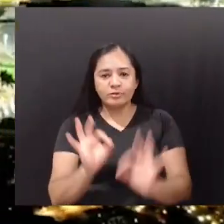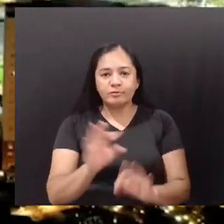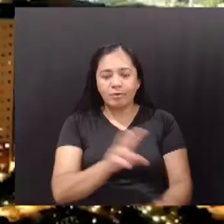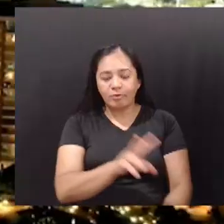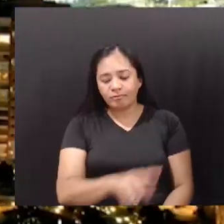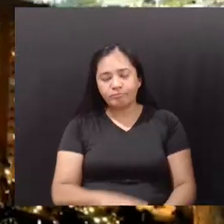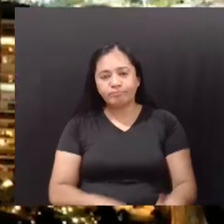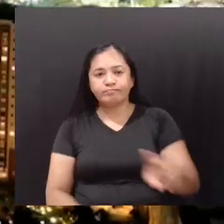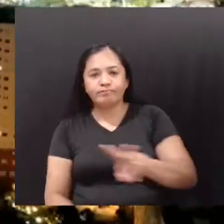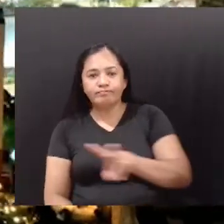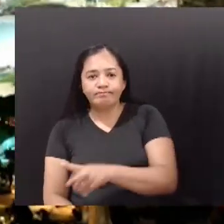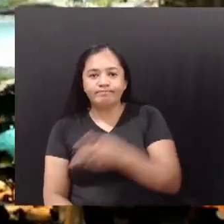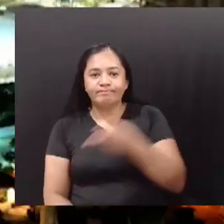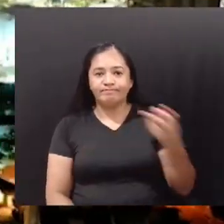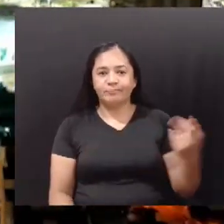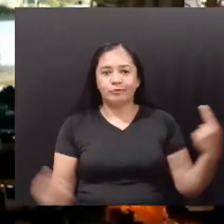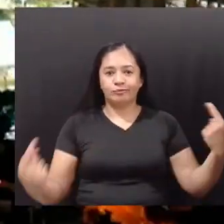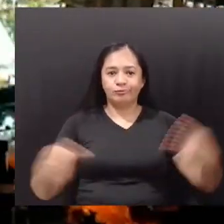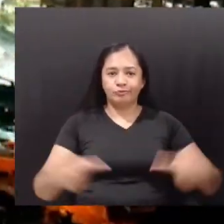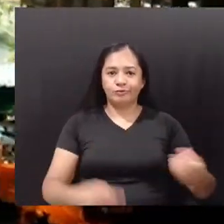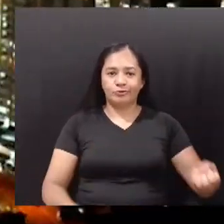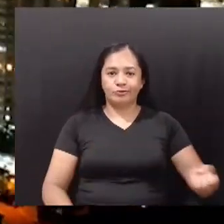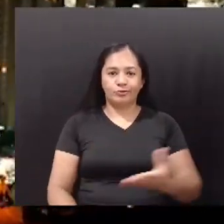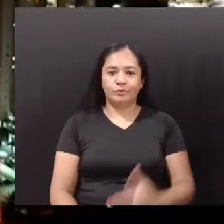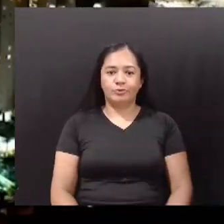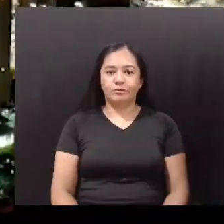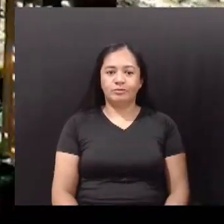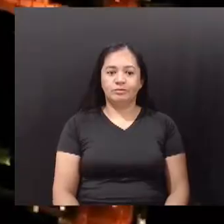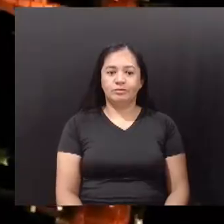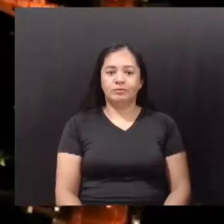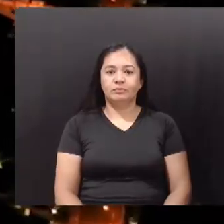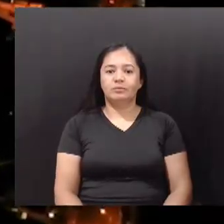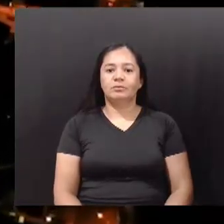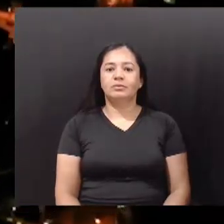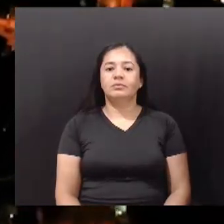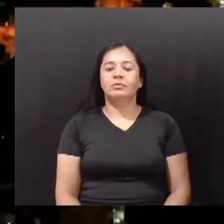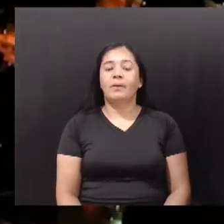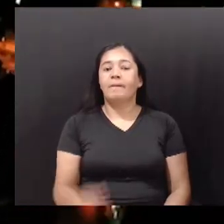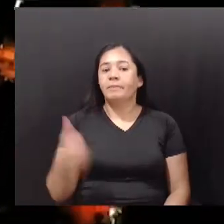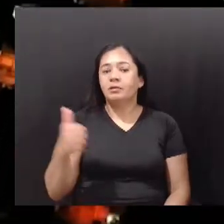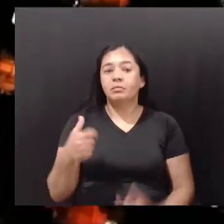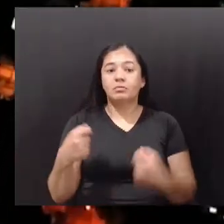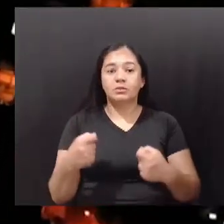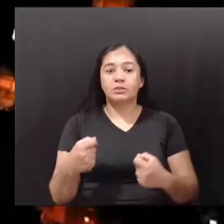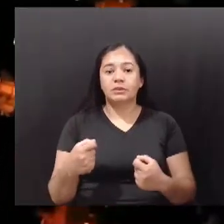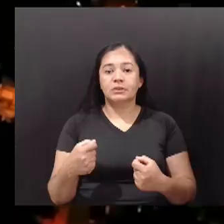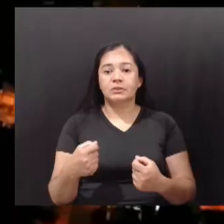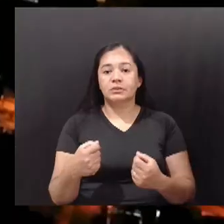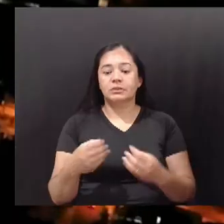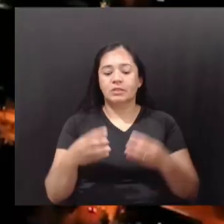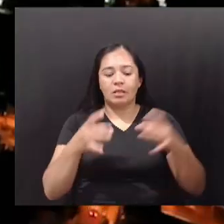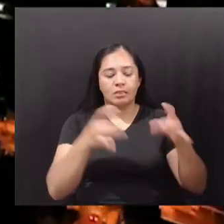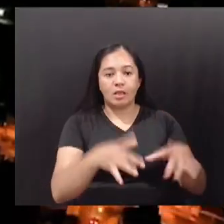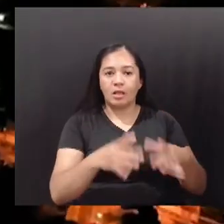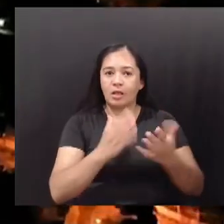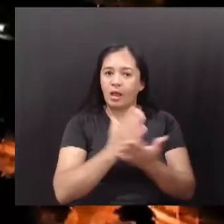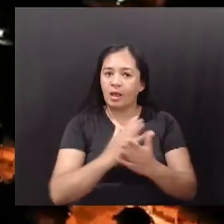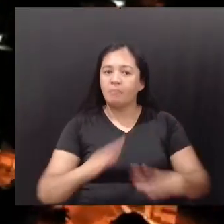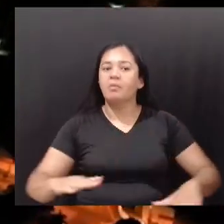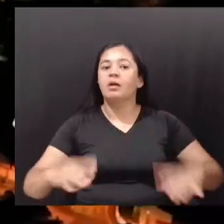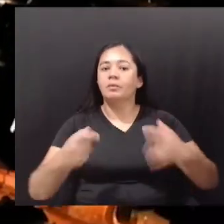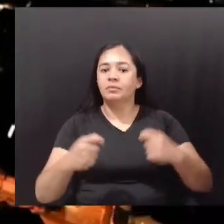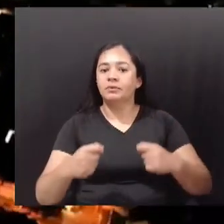novo desafio que está colocado para o mundo inteiro. Primeiro, a gente precisa acabar com o desperdício energético, né? Isso envolve, inclusive, uma